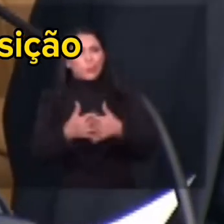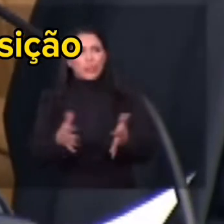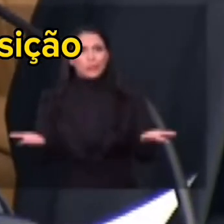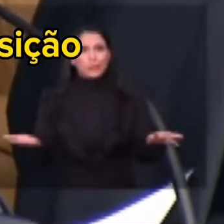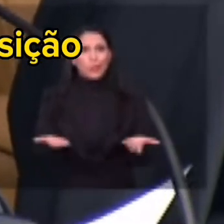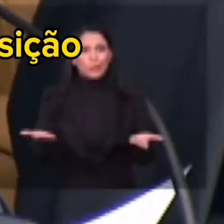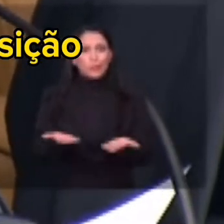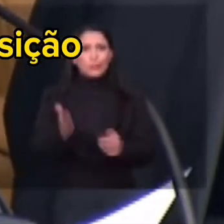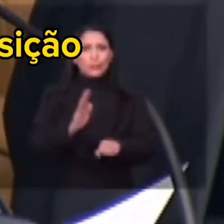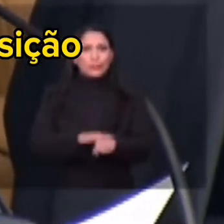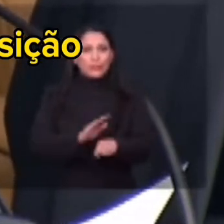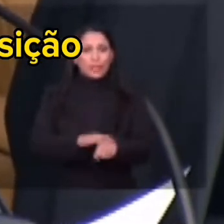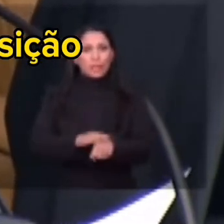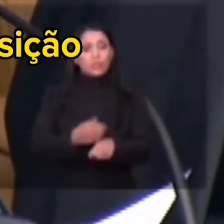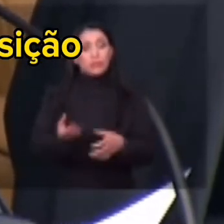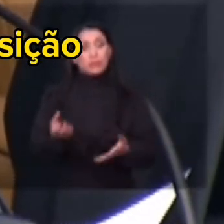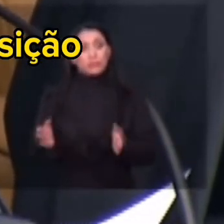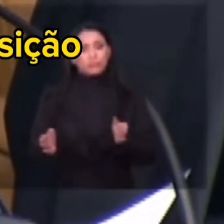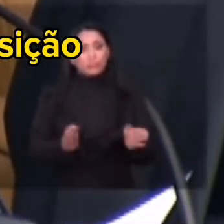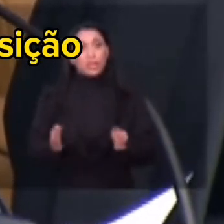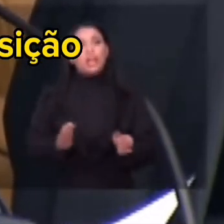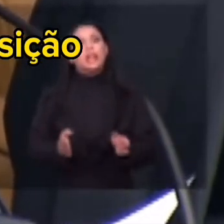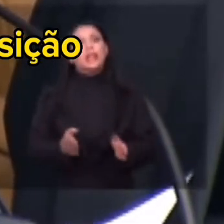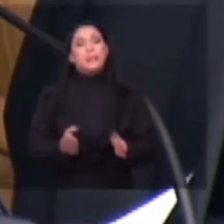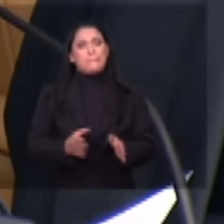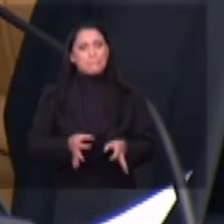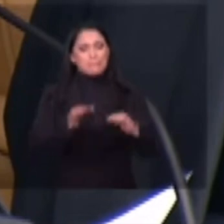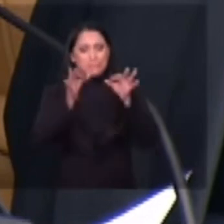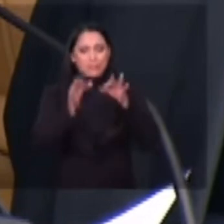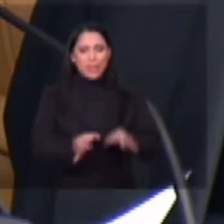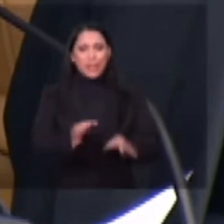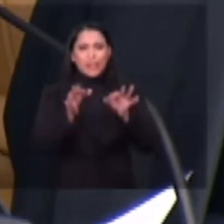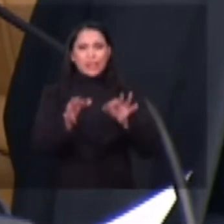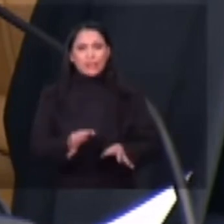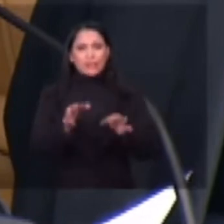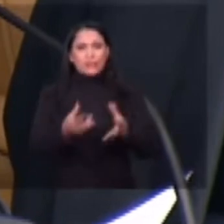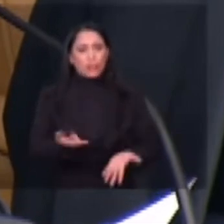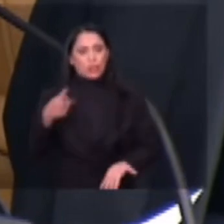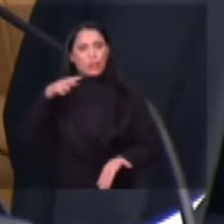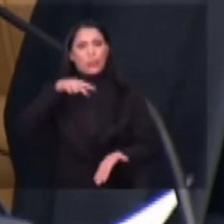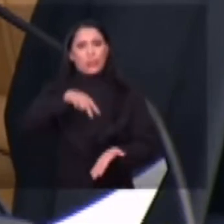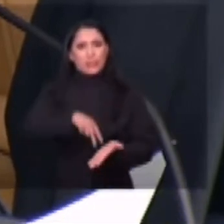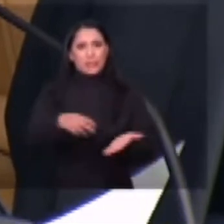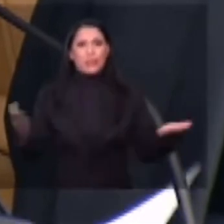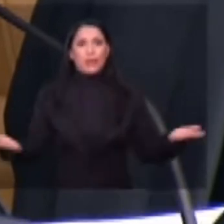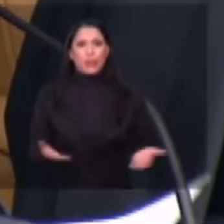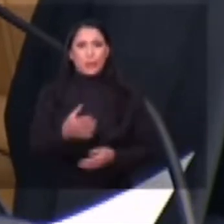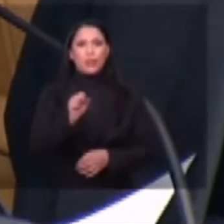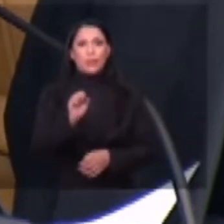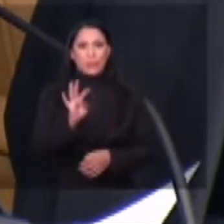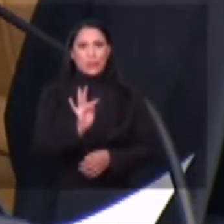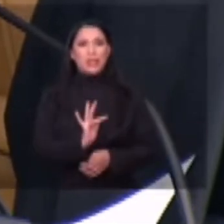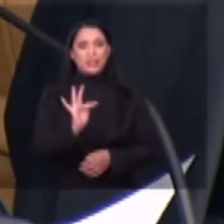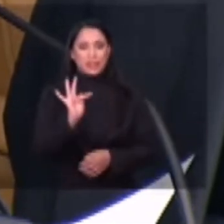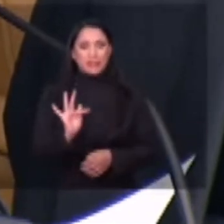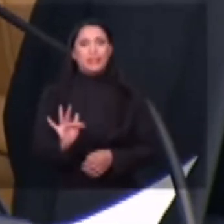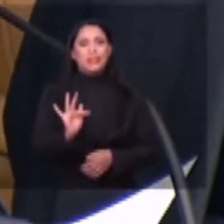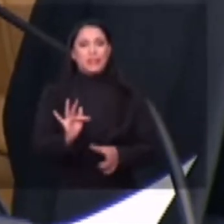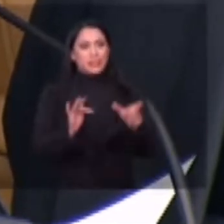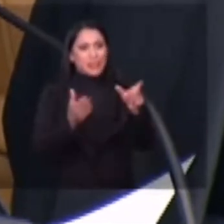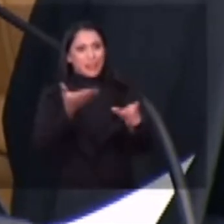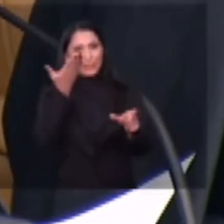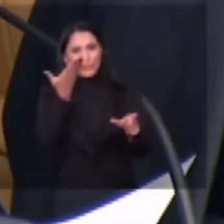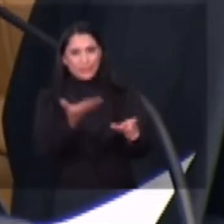atualidade, ninguém seria mais adequada para estar na posição agora assumida na presidência deste Supremo Tribunal do que Vossa